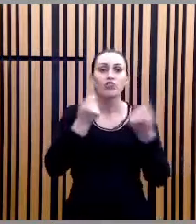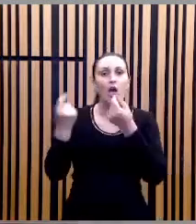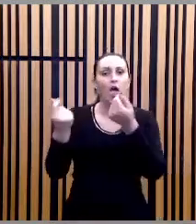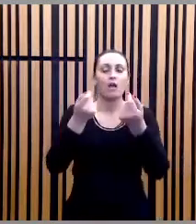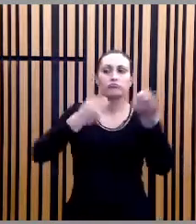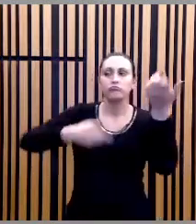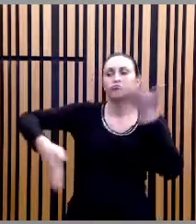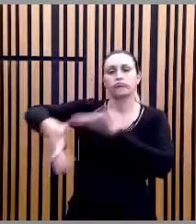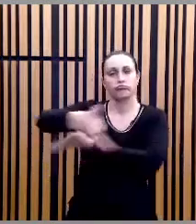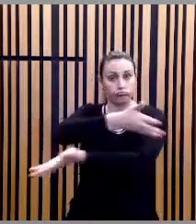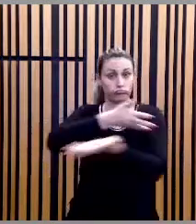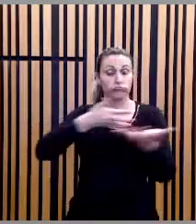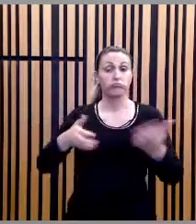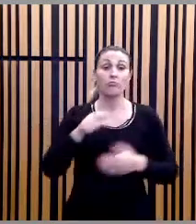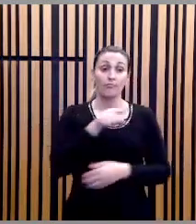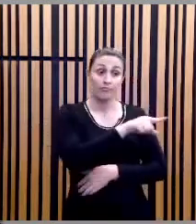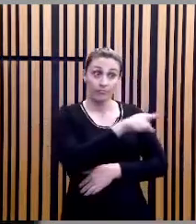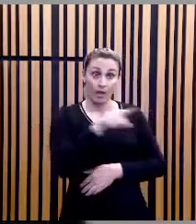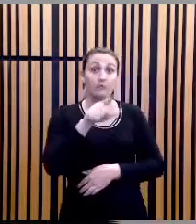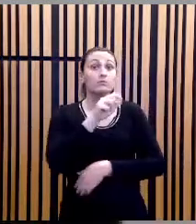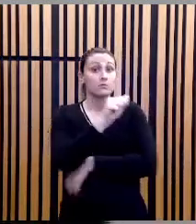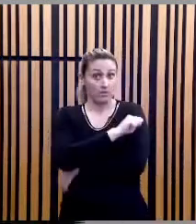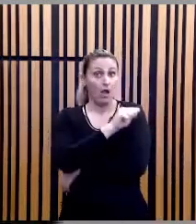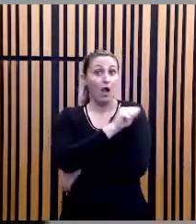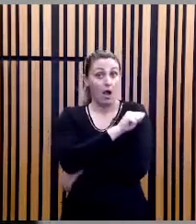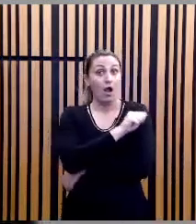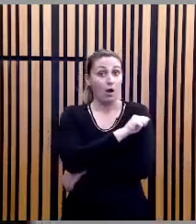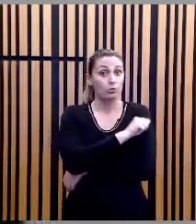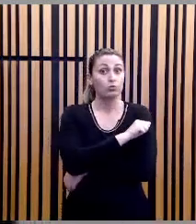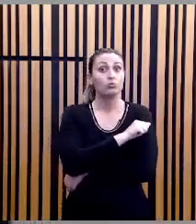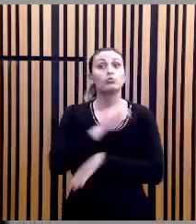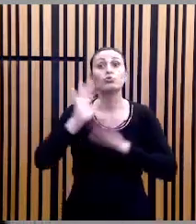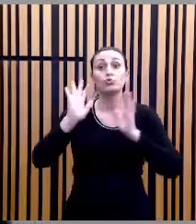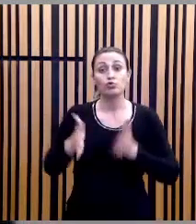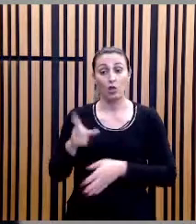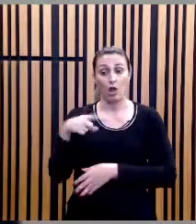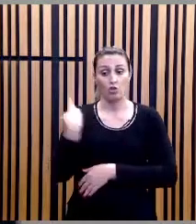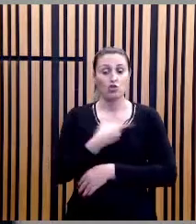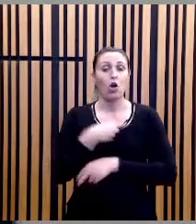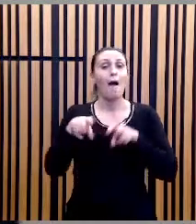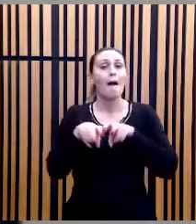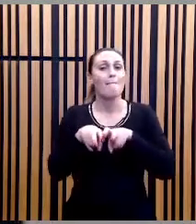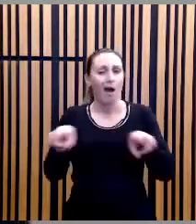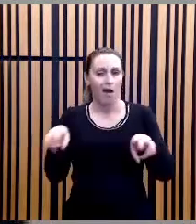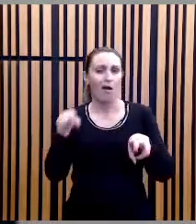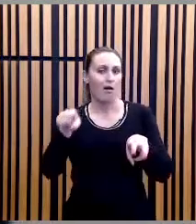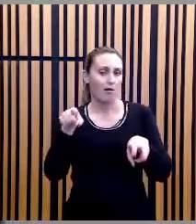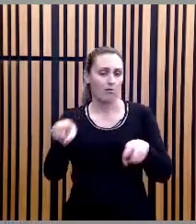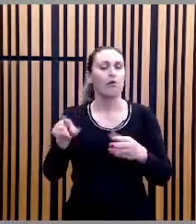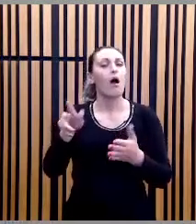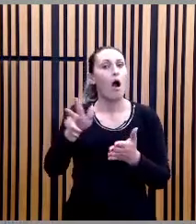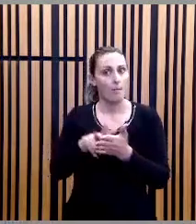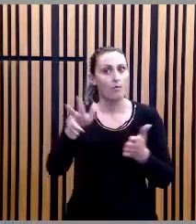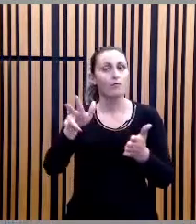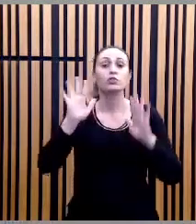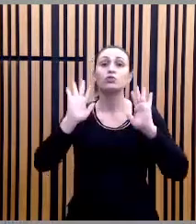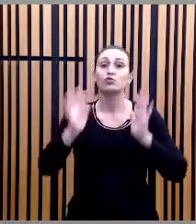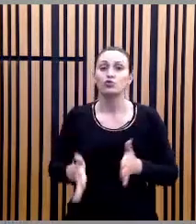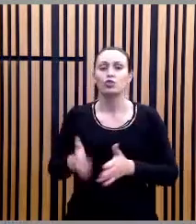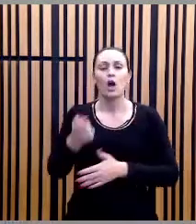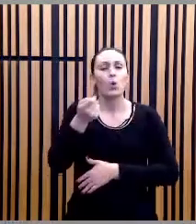rentável. E esses alunos, pessoal, então, passaram na nossa banca ali, né, de aprovação, e estão conosco há